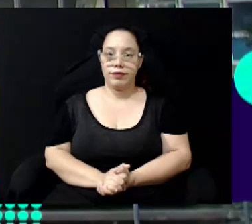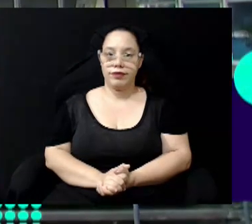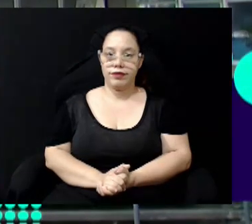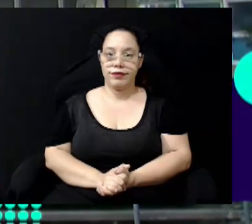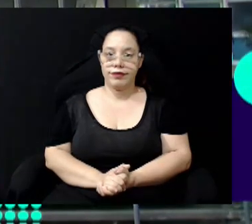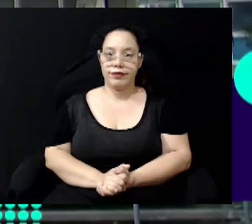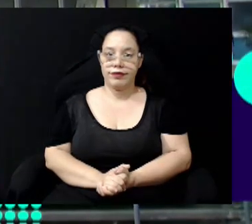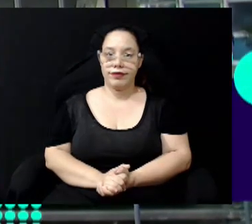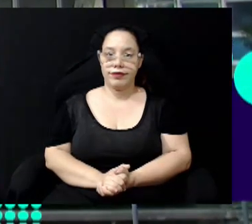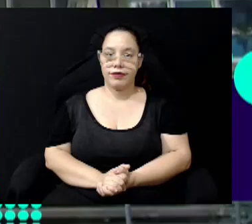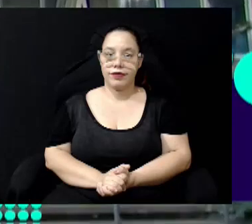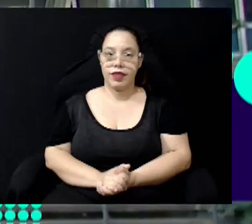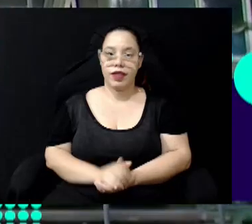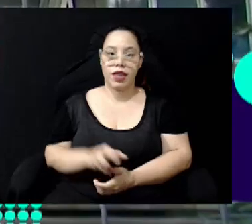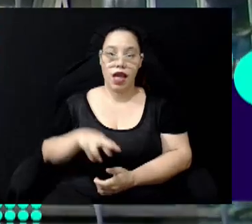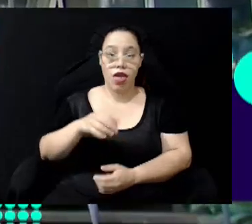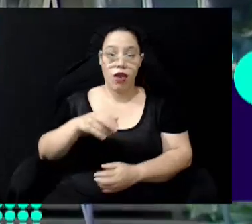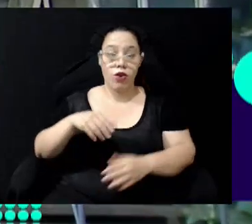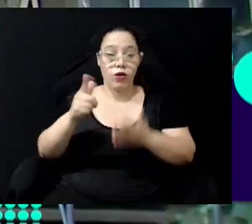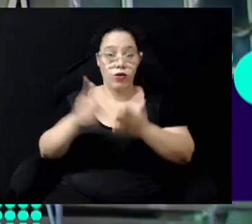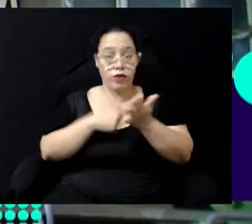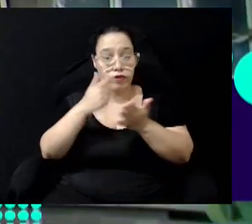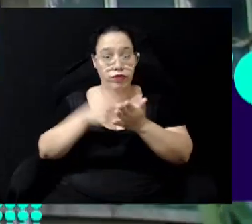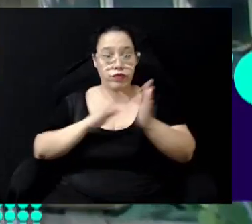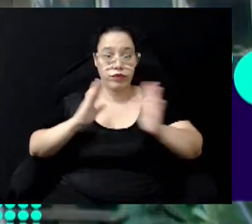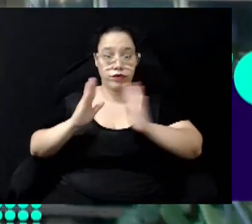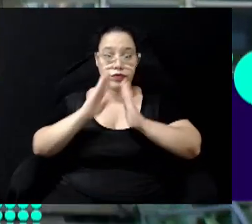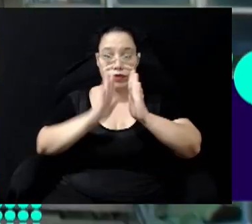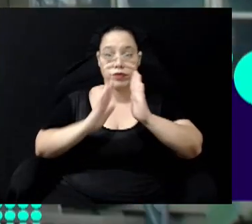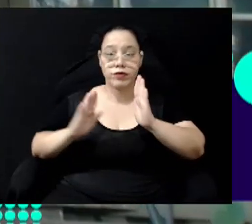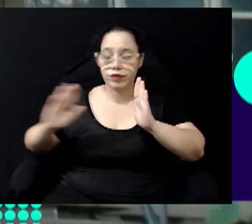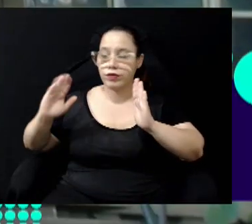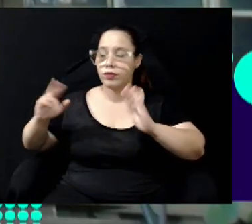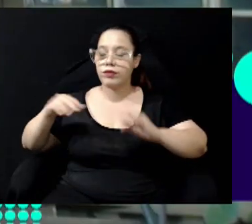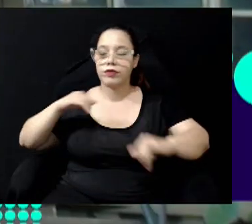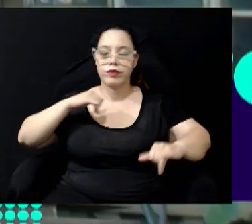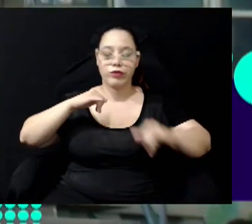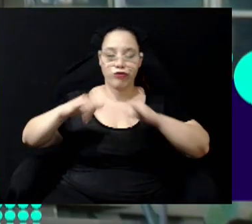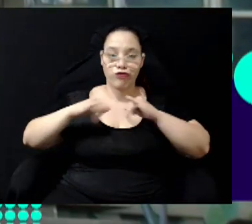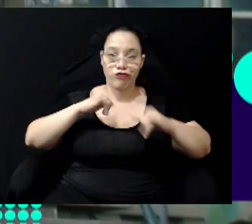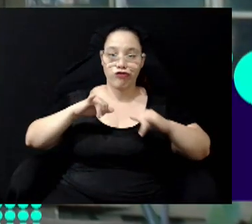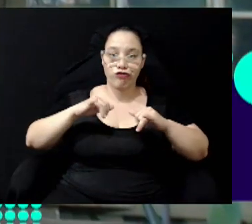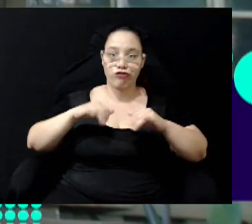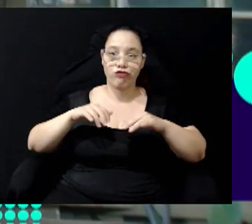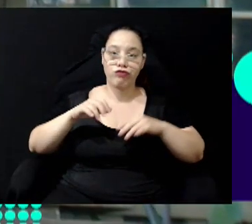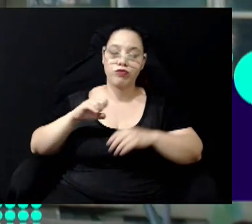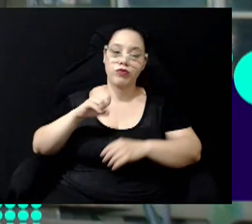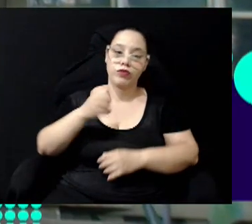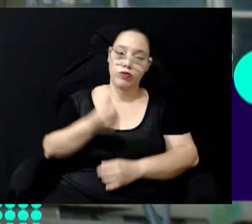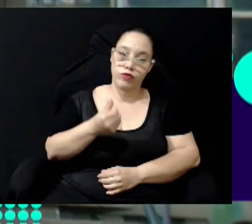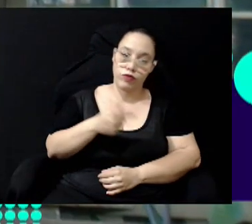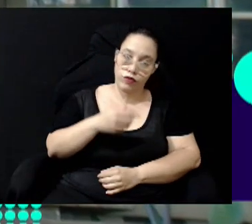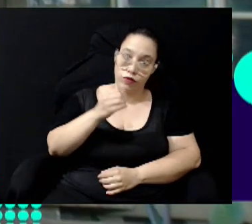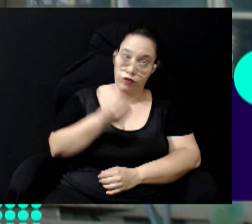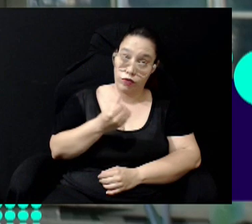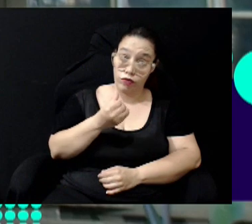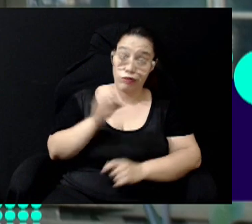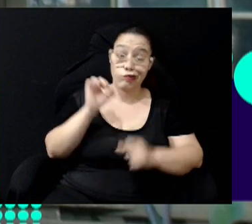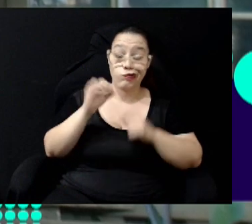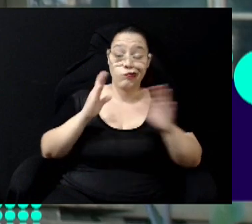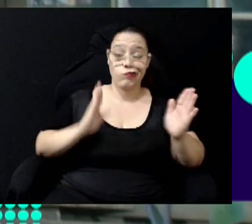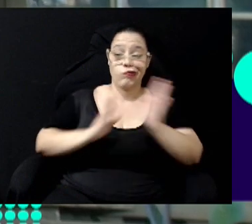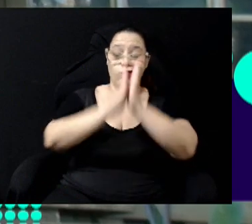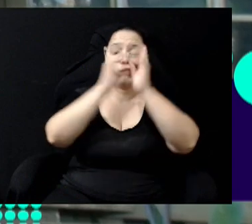Sarau Literário na Biblioteca Pública discutirá o cenário do século XXI em que se enfrenta